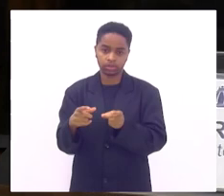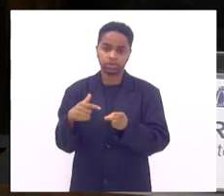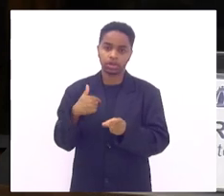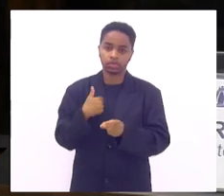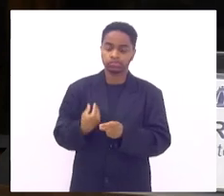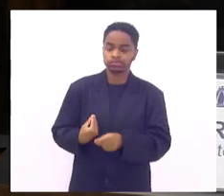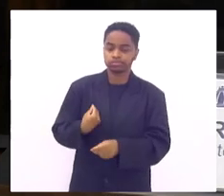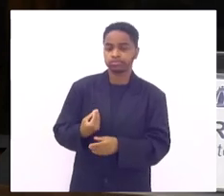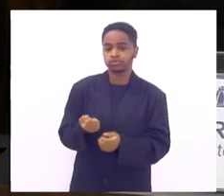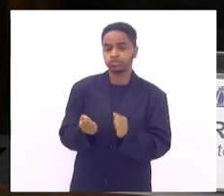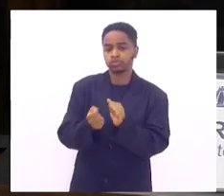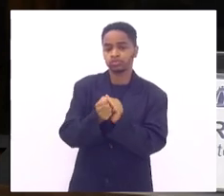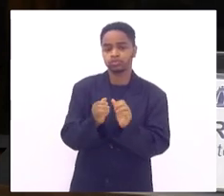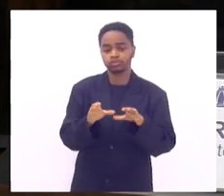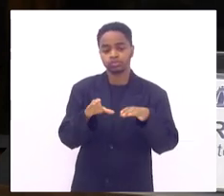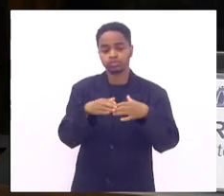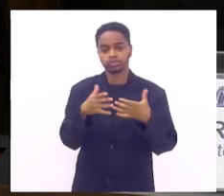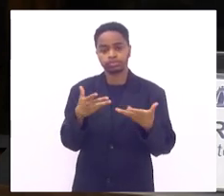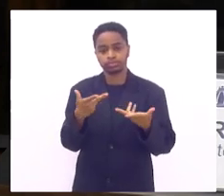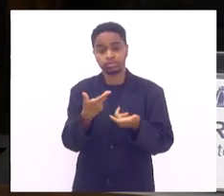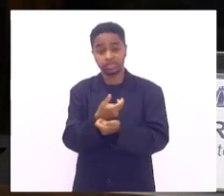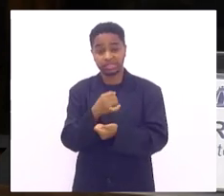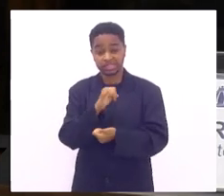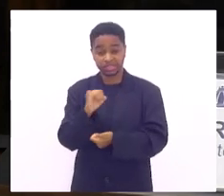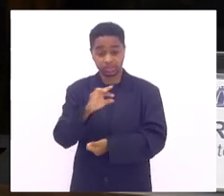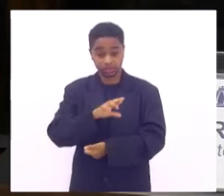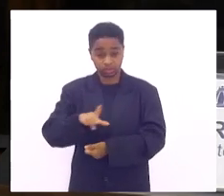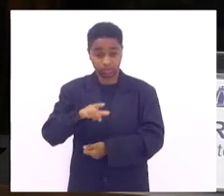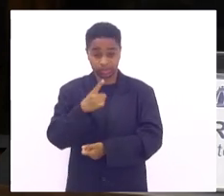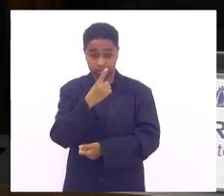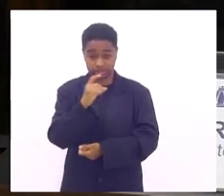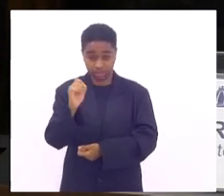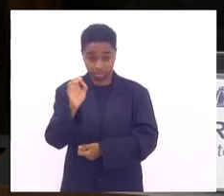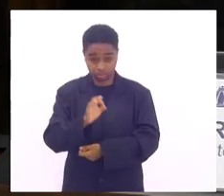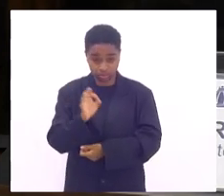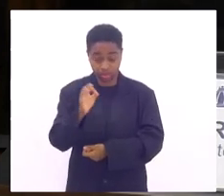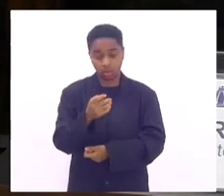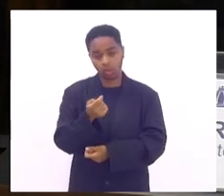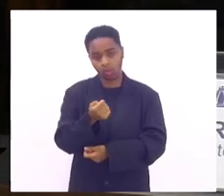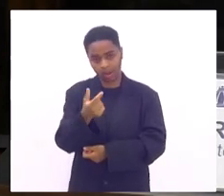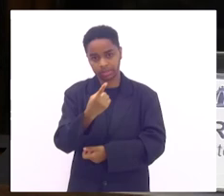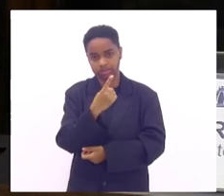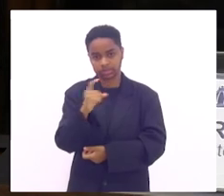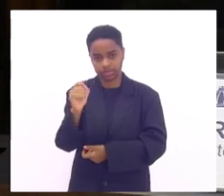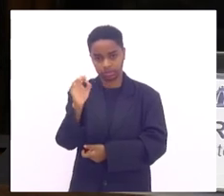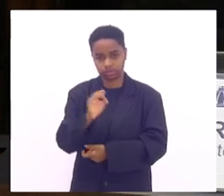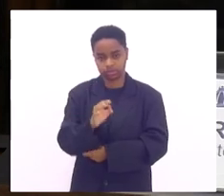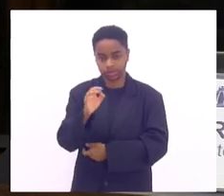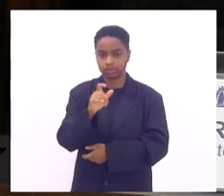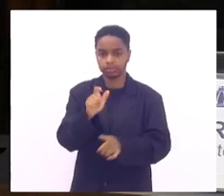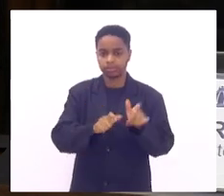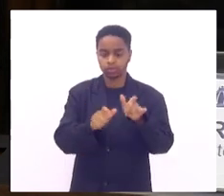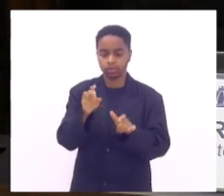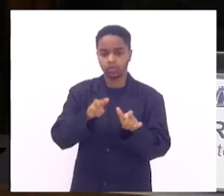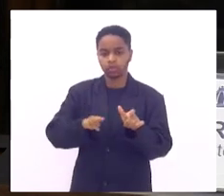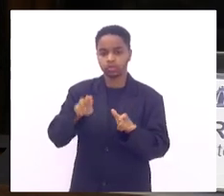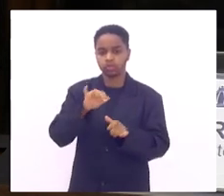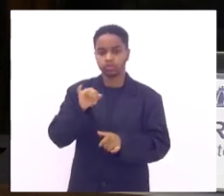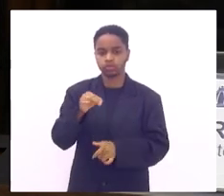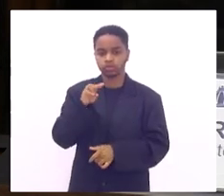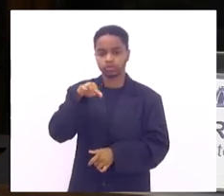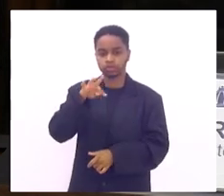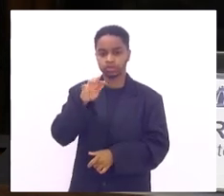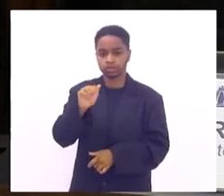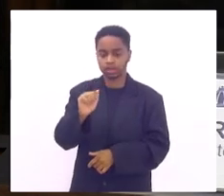que hoje, se não é 100%, é quase próximo a 100% dos usuários da junta comercial.